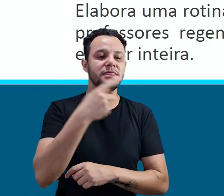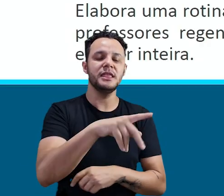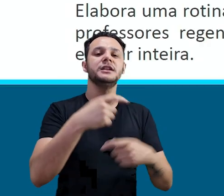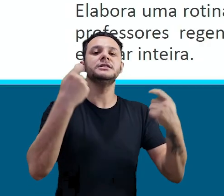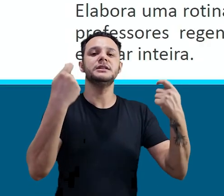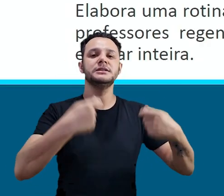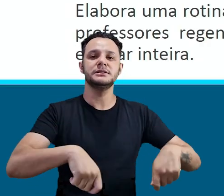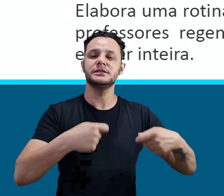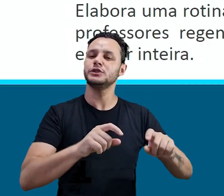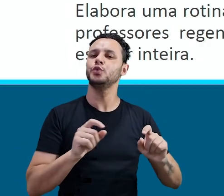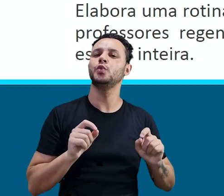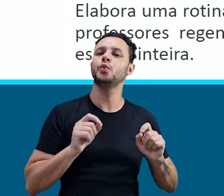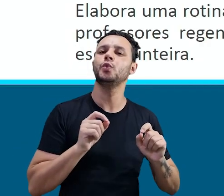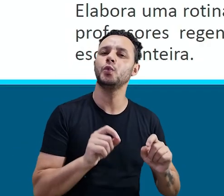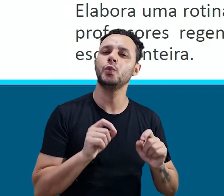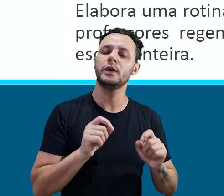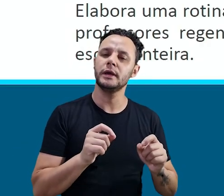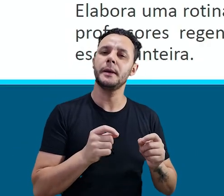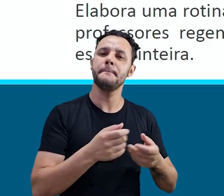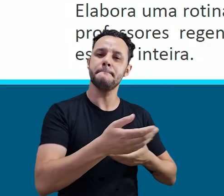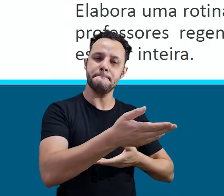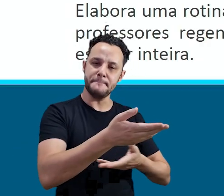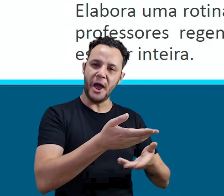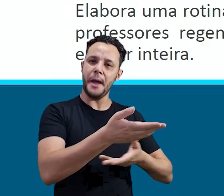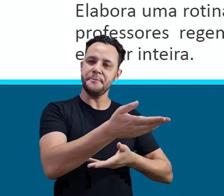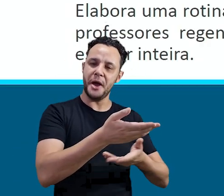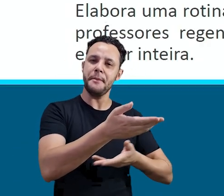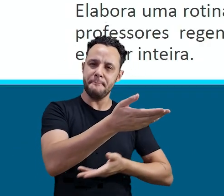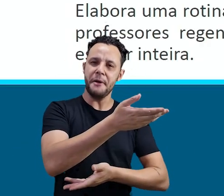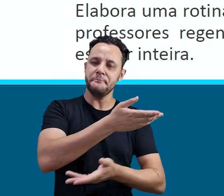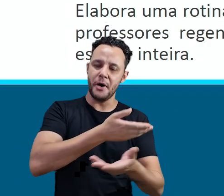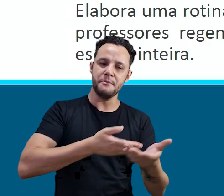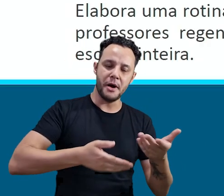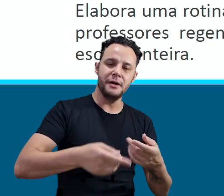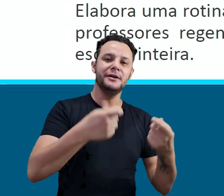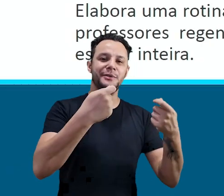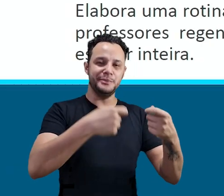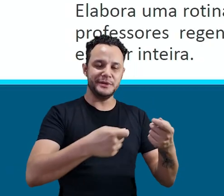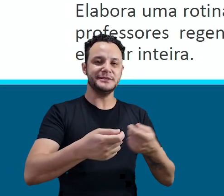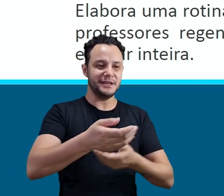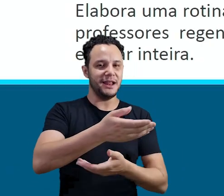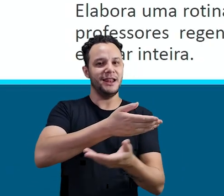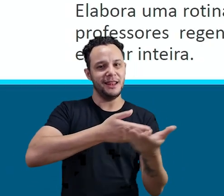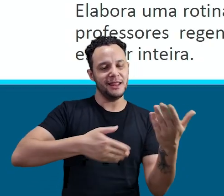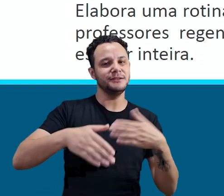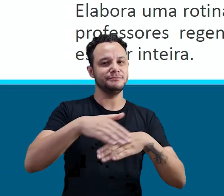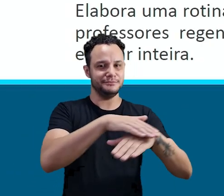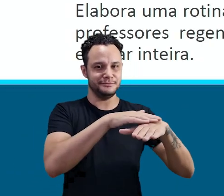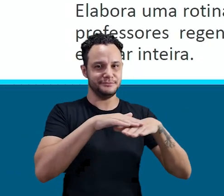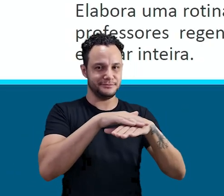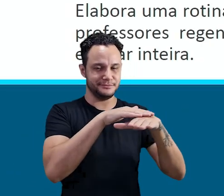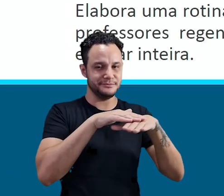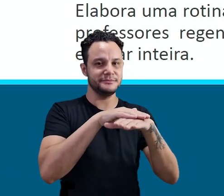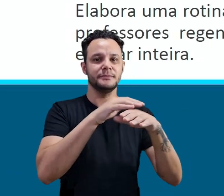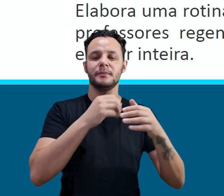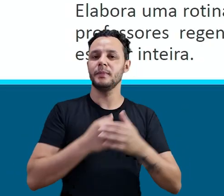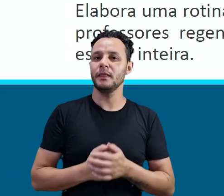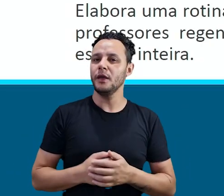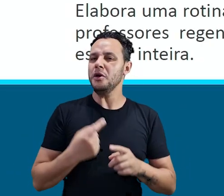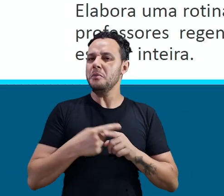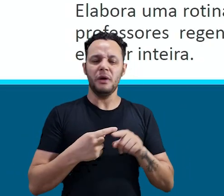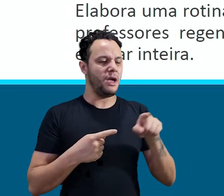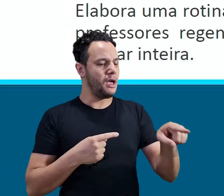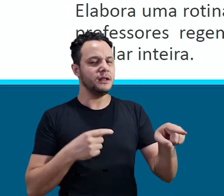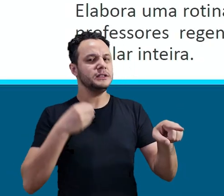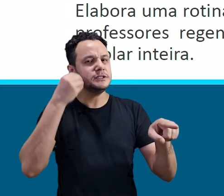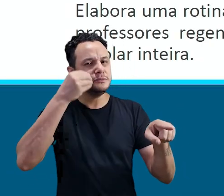a experiência, as necessidades, a vida que aquela criança, que aquele adolescente tem para dizer